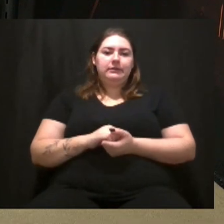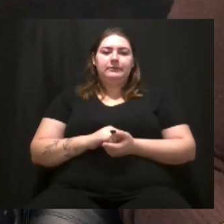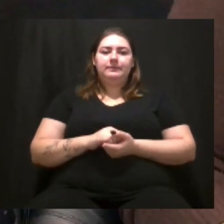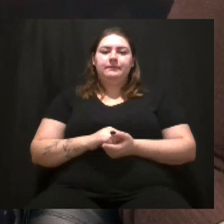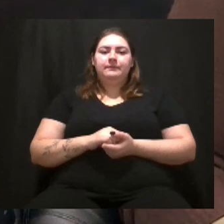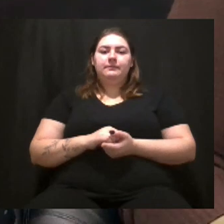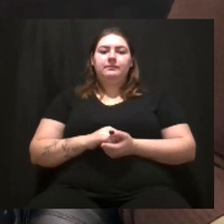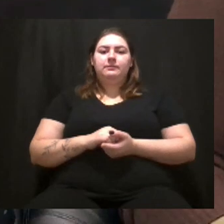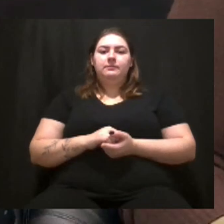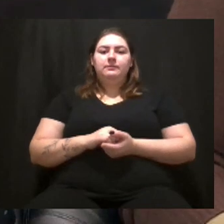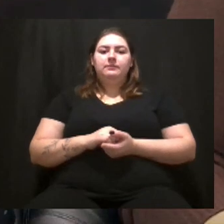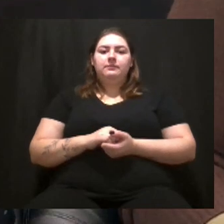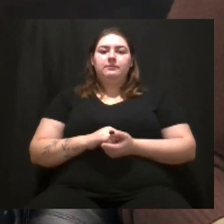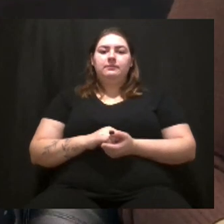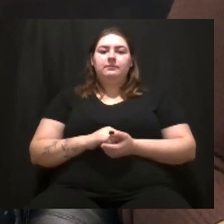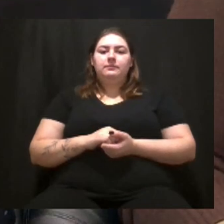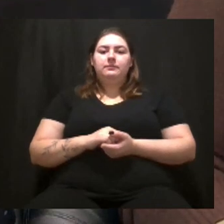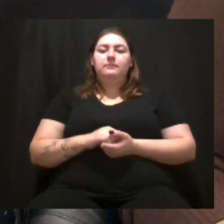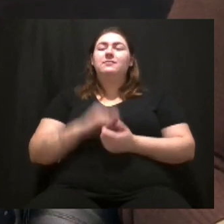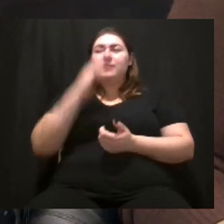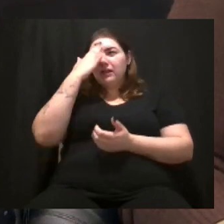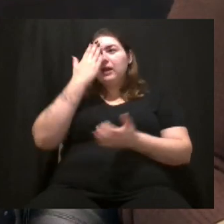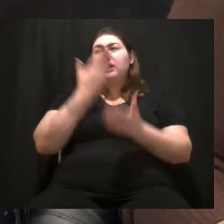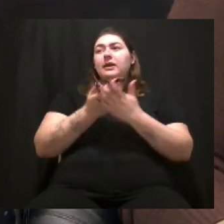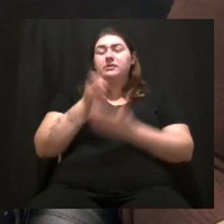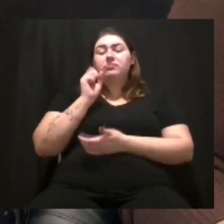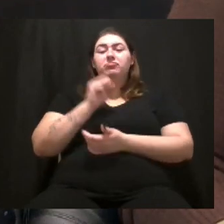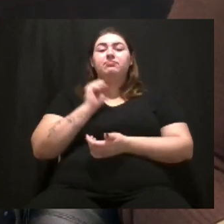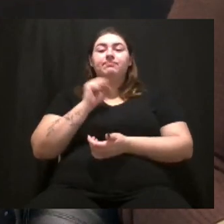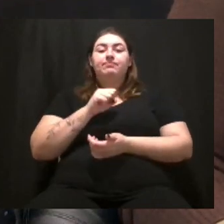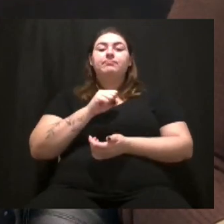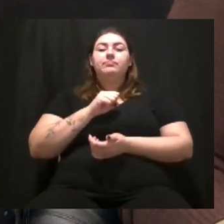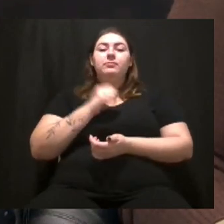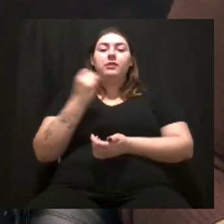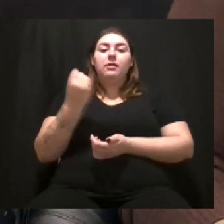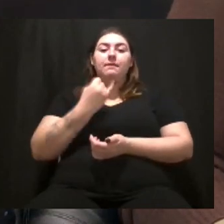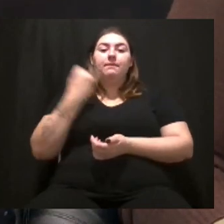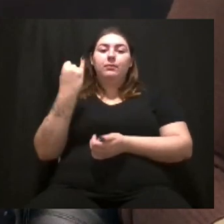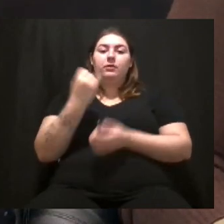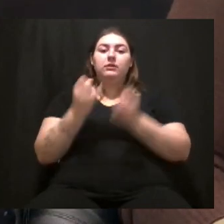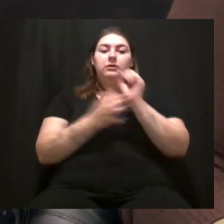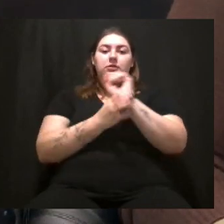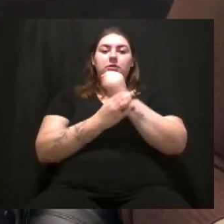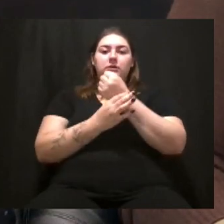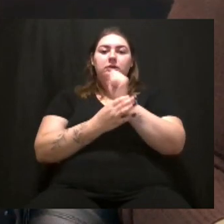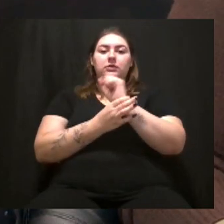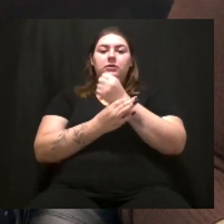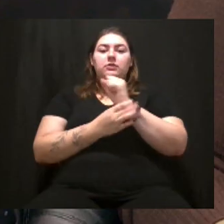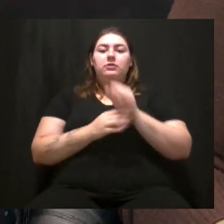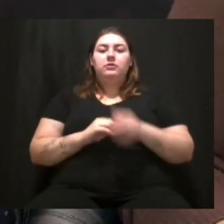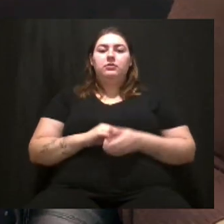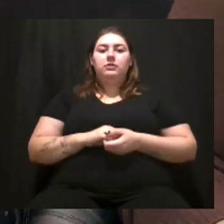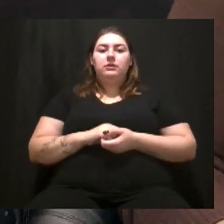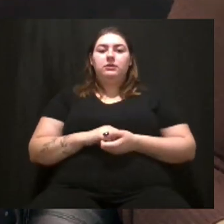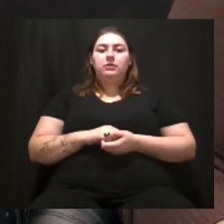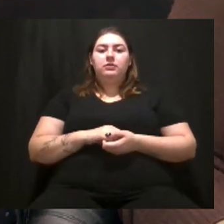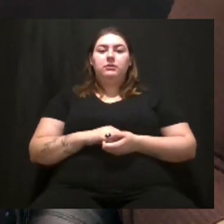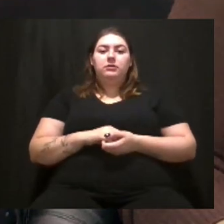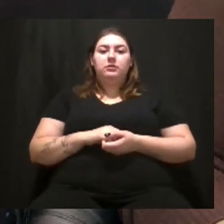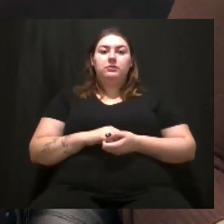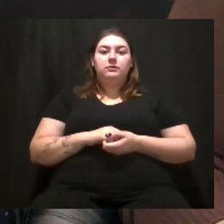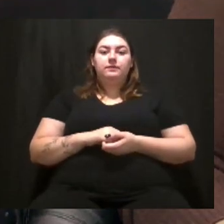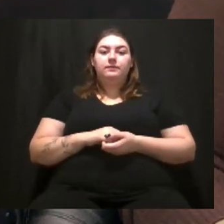que sim. Eu acho que é importante ter essa segurança de ter um local pré-definido, por isso que é